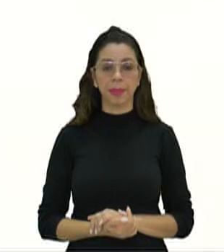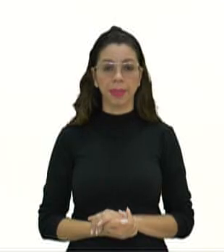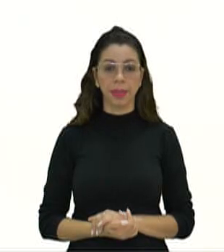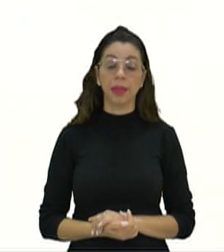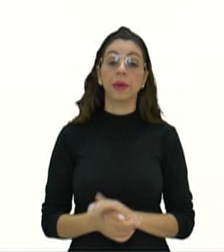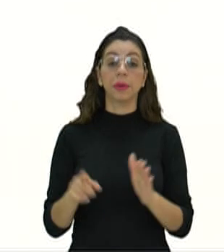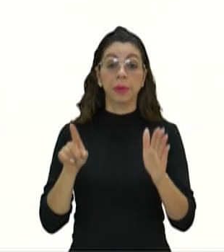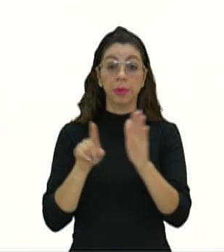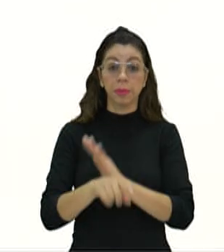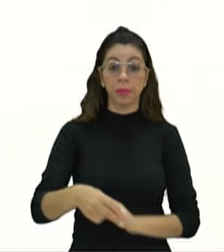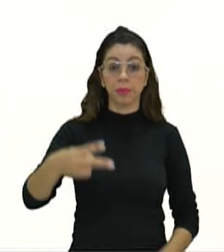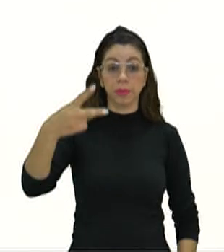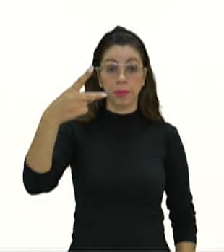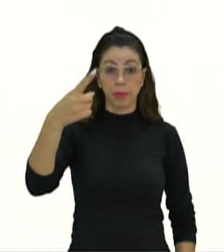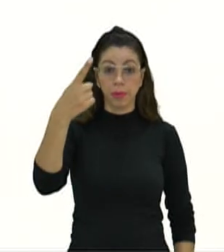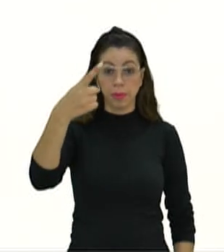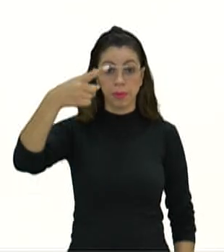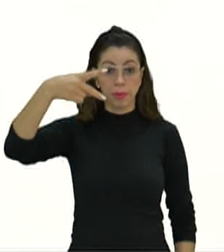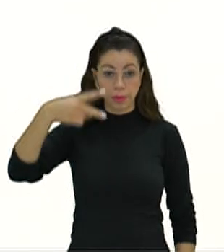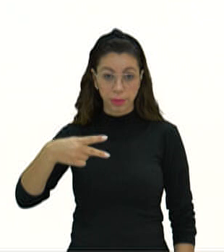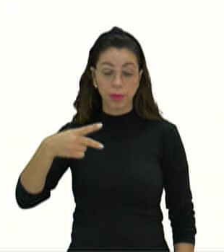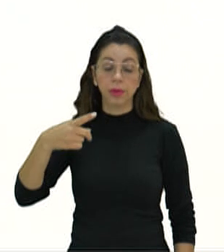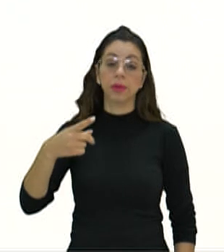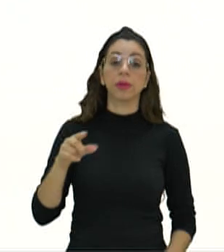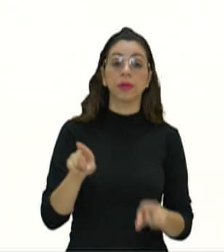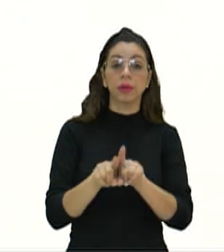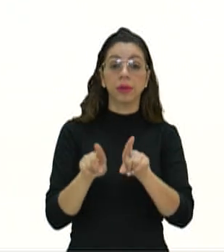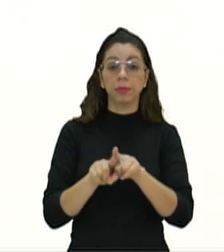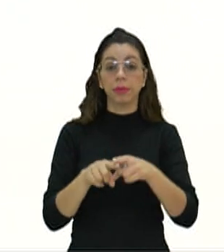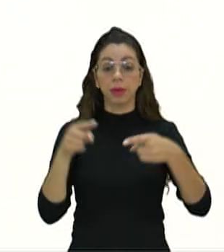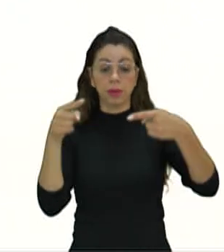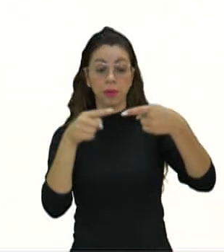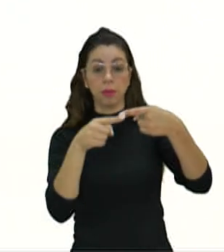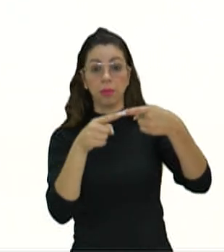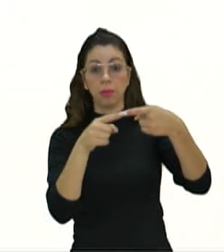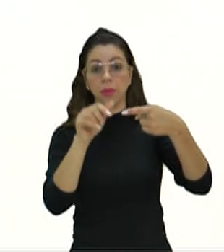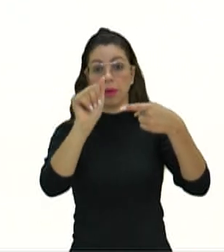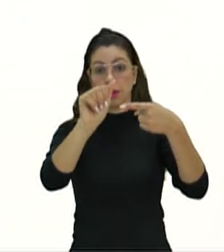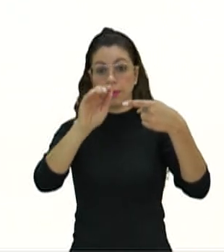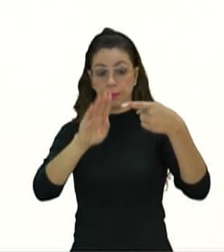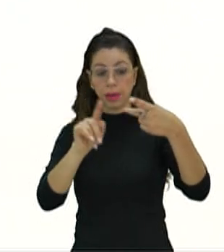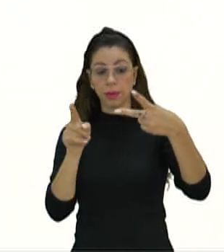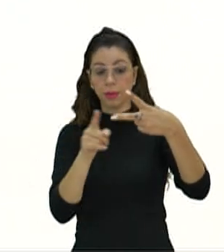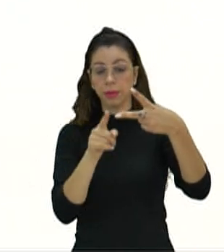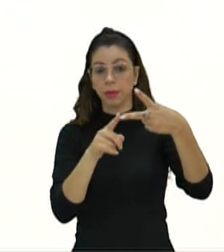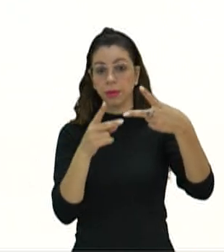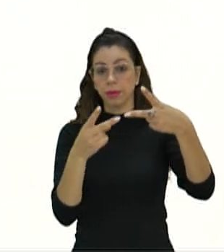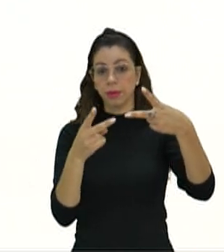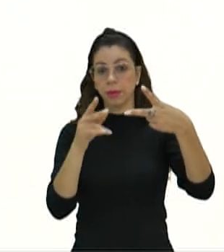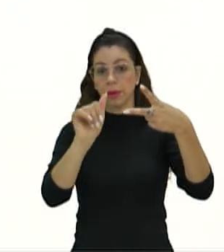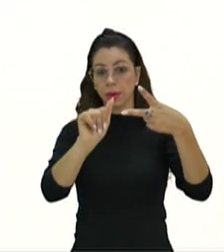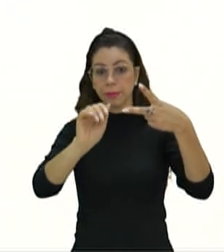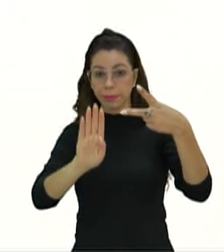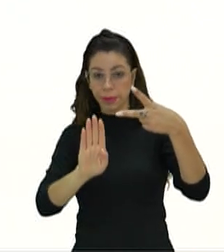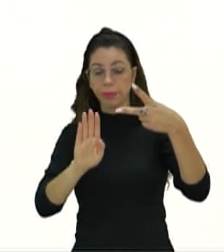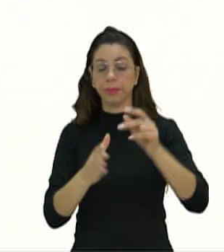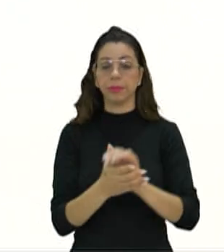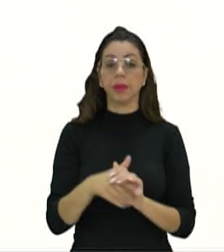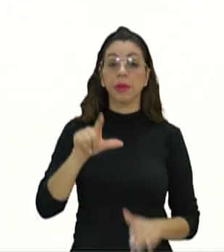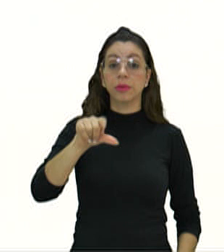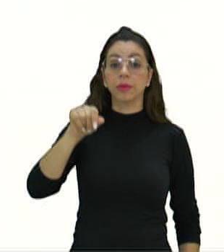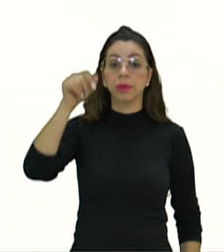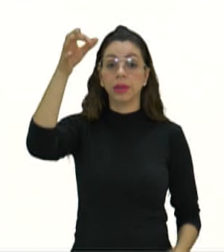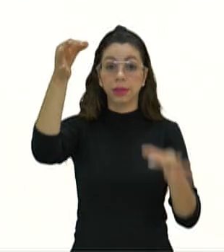duas perguntas e eu tenho duas alternativas de resposta para você marcar a correta. Ó, have you prepared your